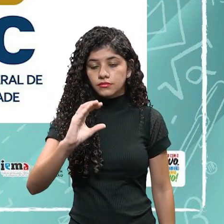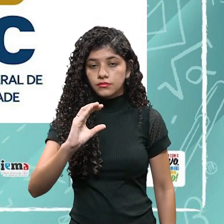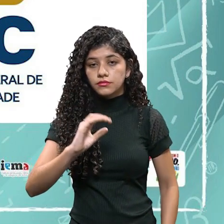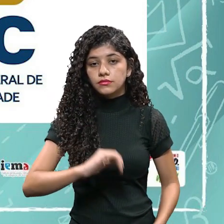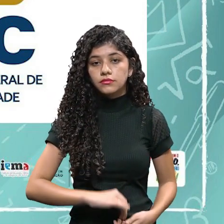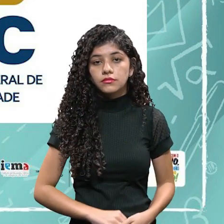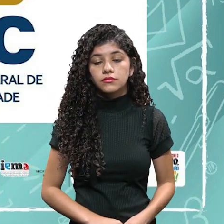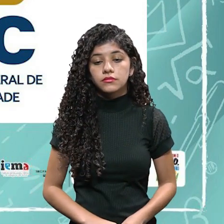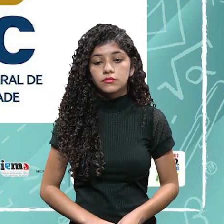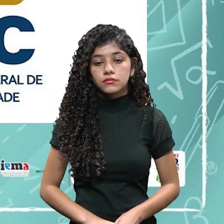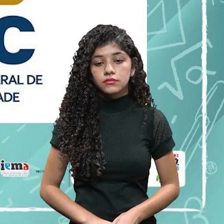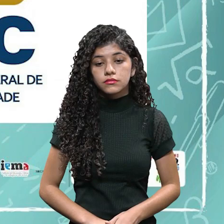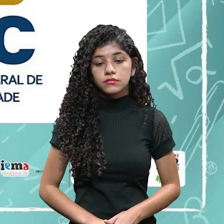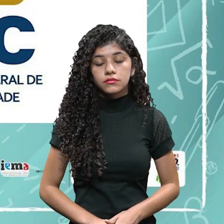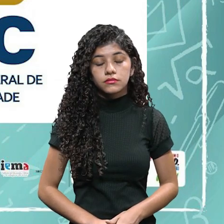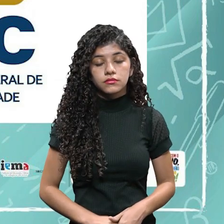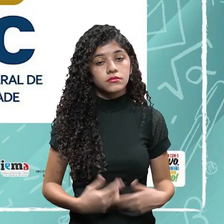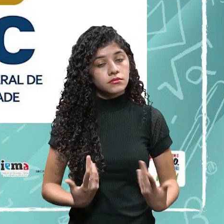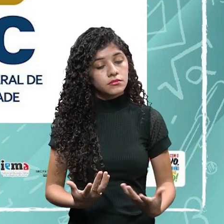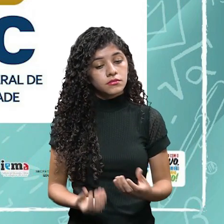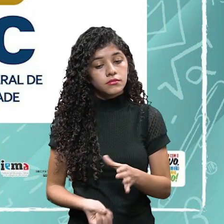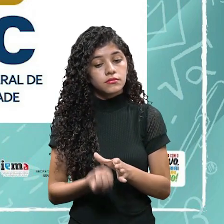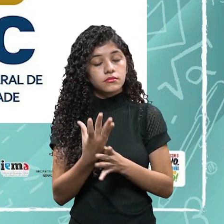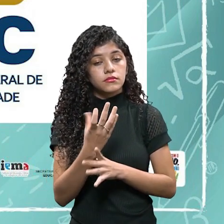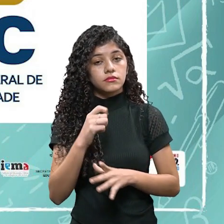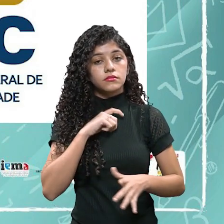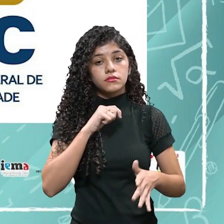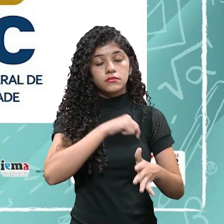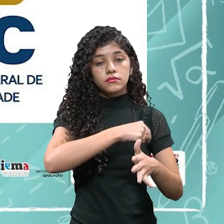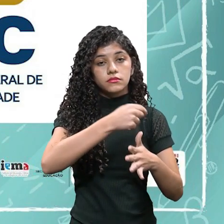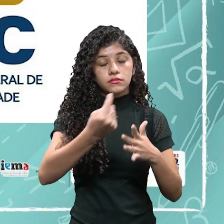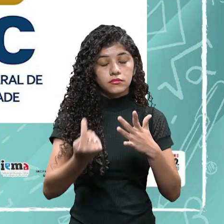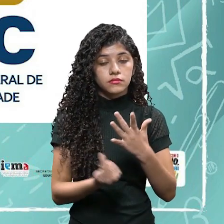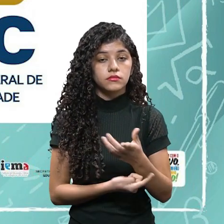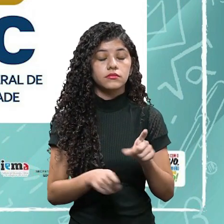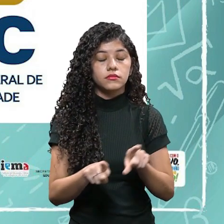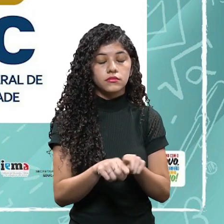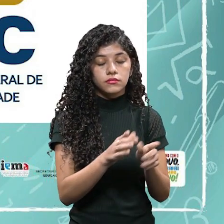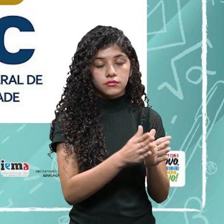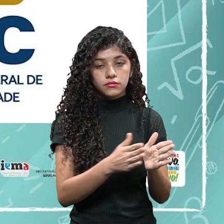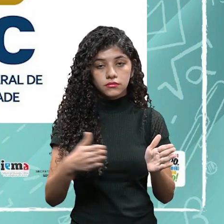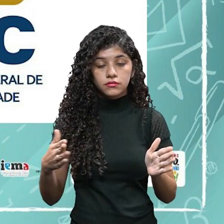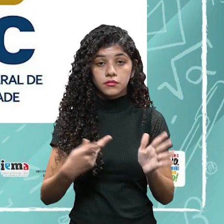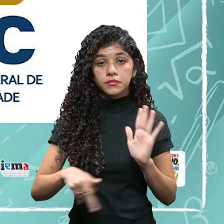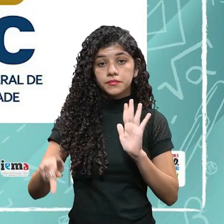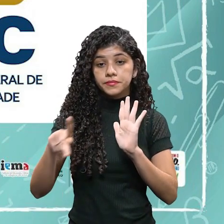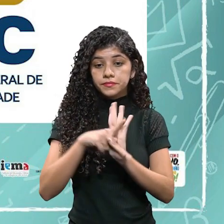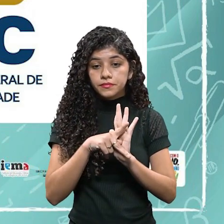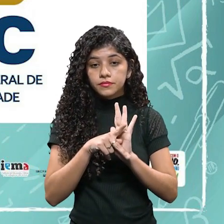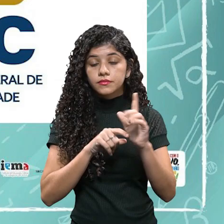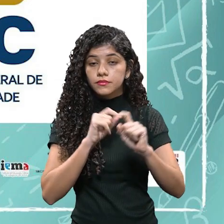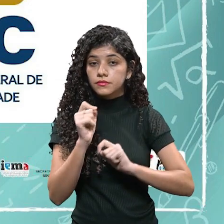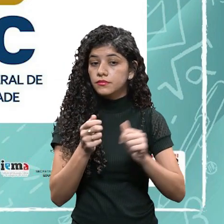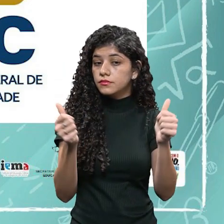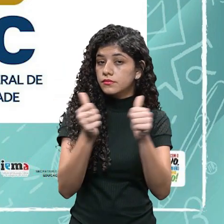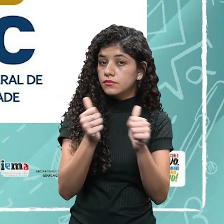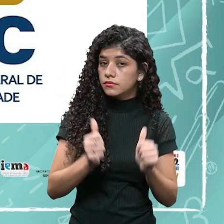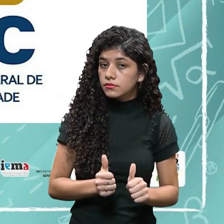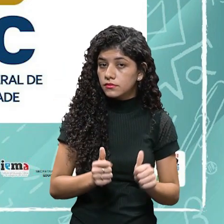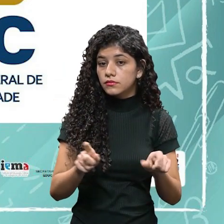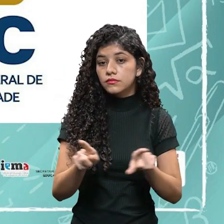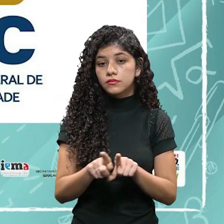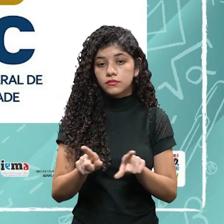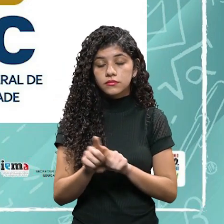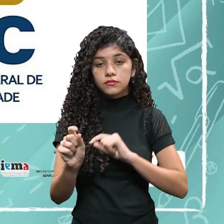foram elaboradas a fim de estabelecerem critérios e procedimentos específicos de avaliação, de